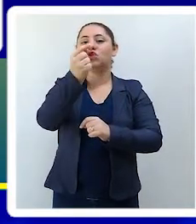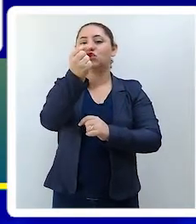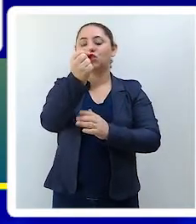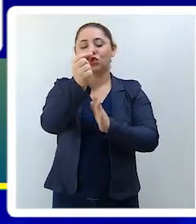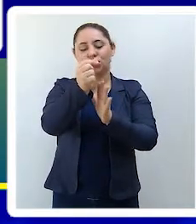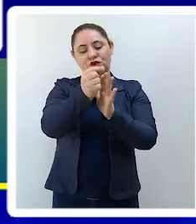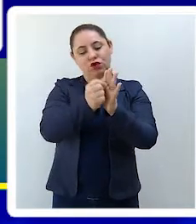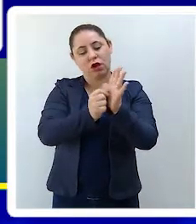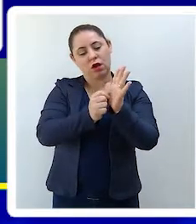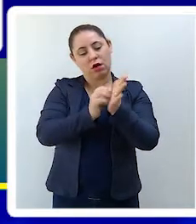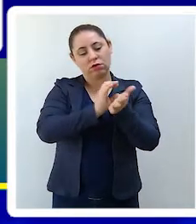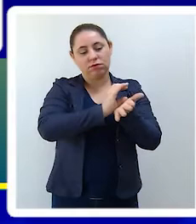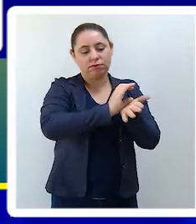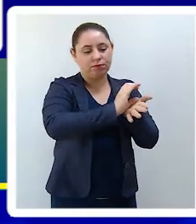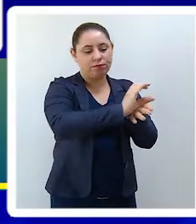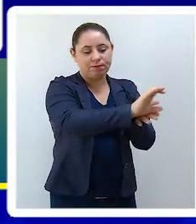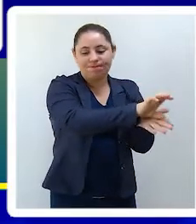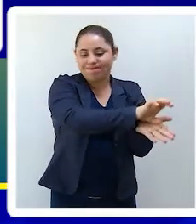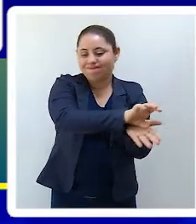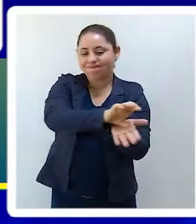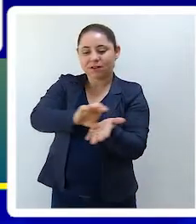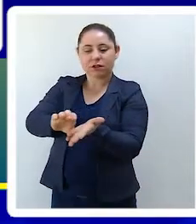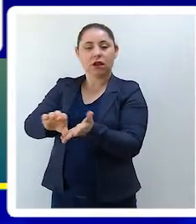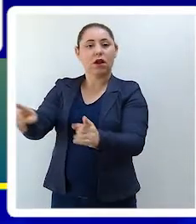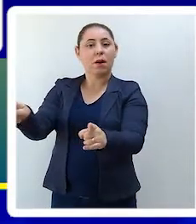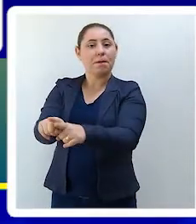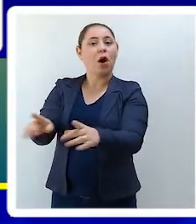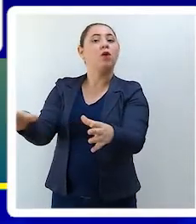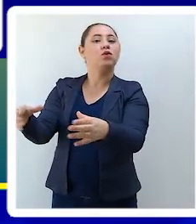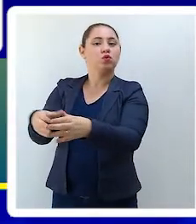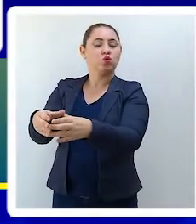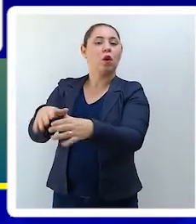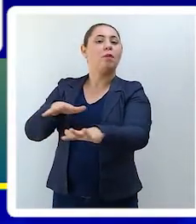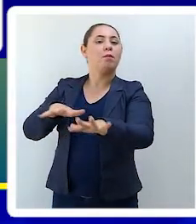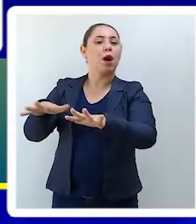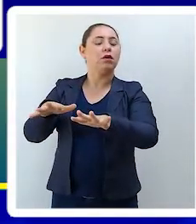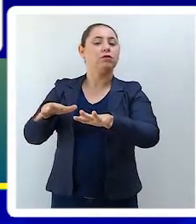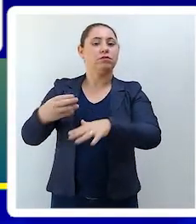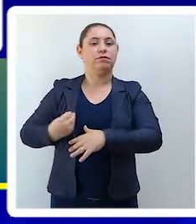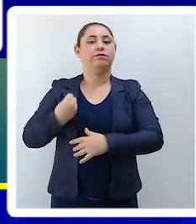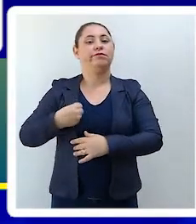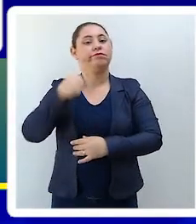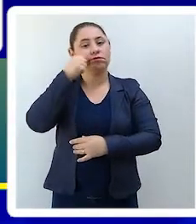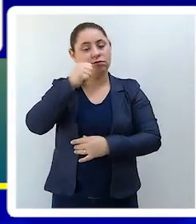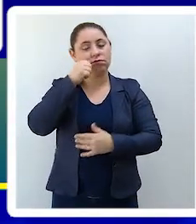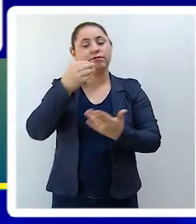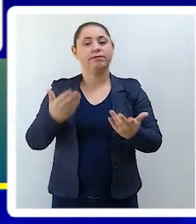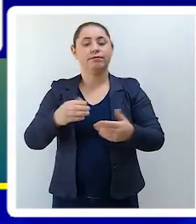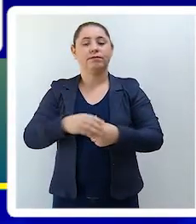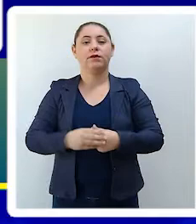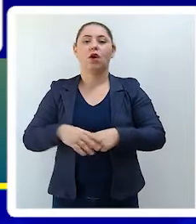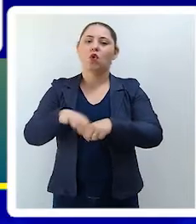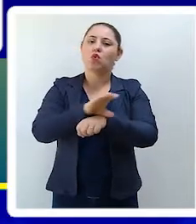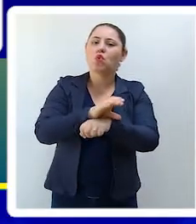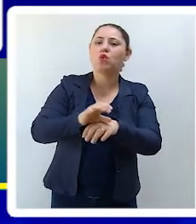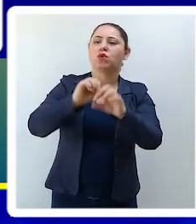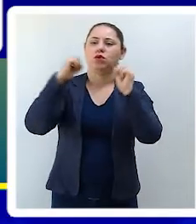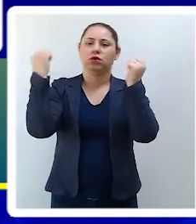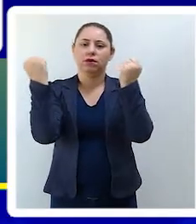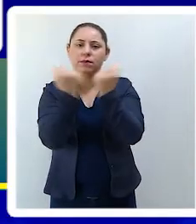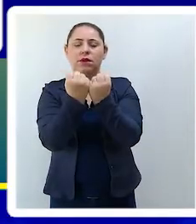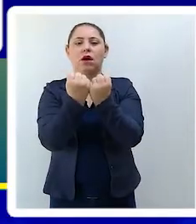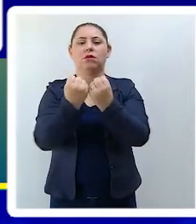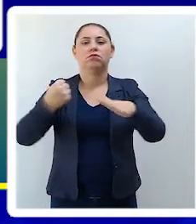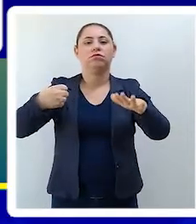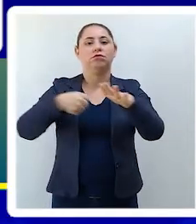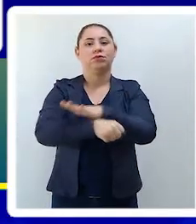pegassem parte, destinassem parte desse recurso que eles recebem para promover a participação da mulher, cursos, seminários,